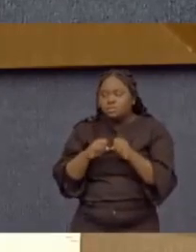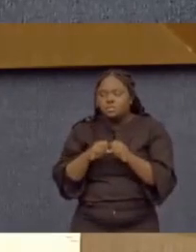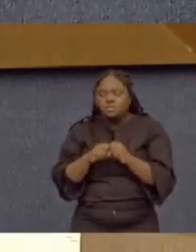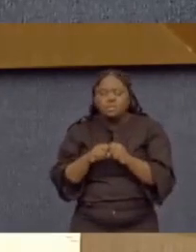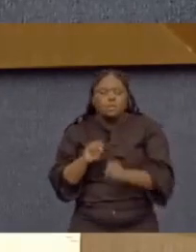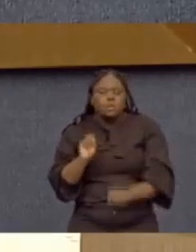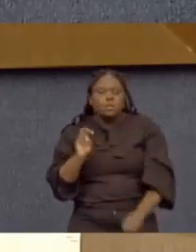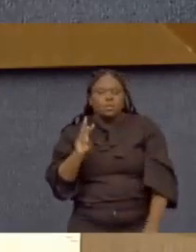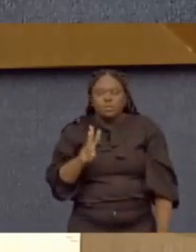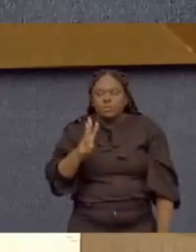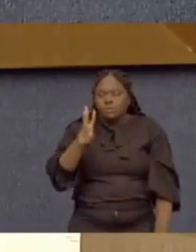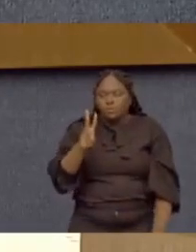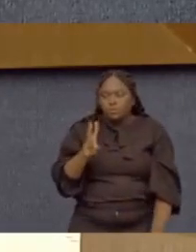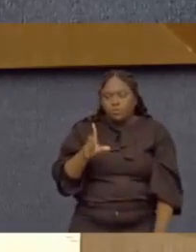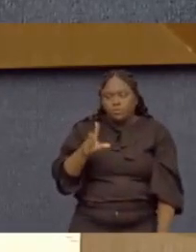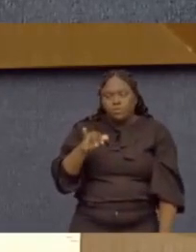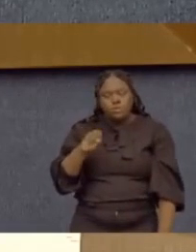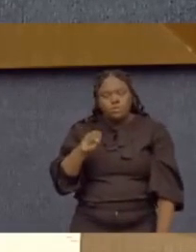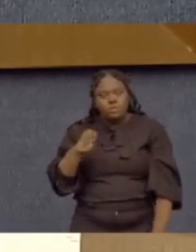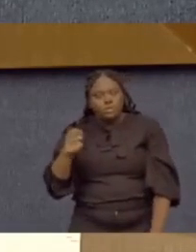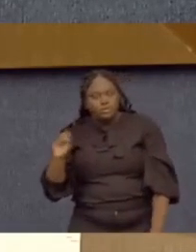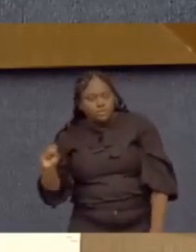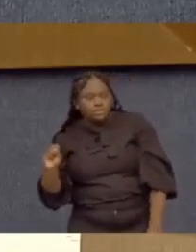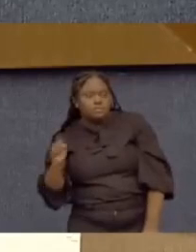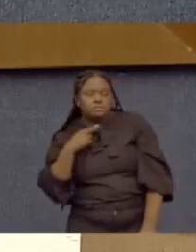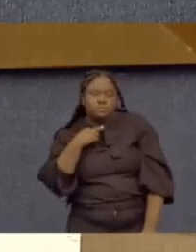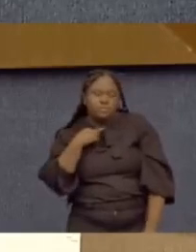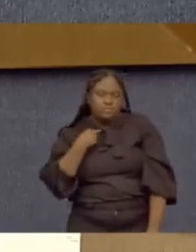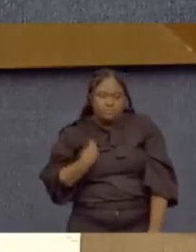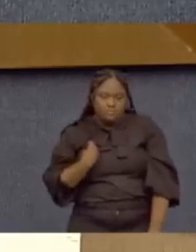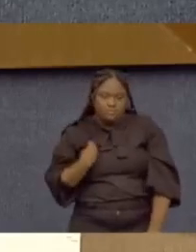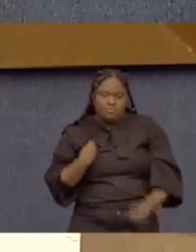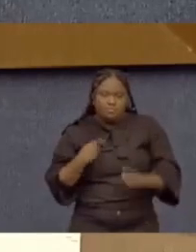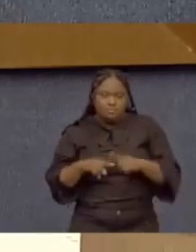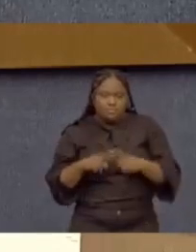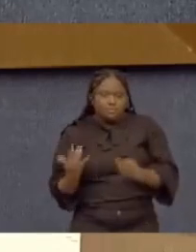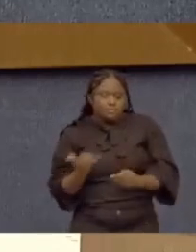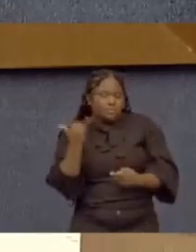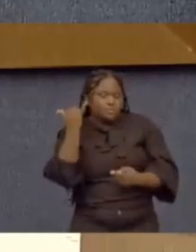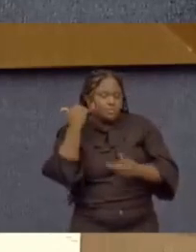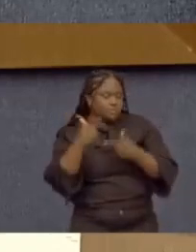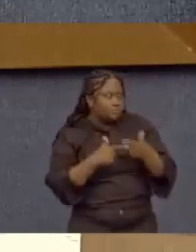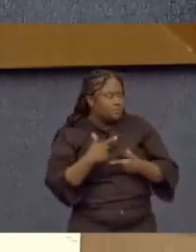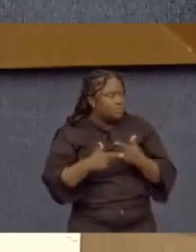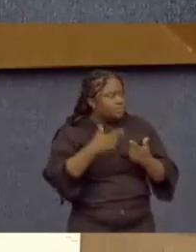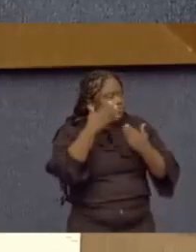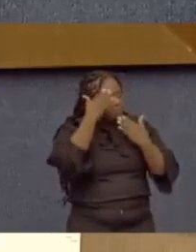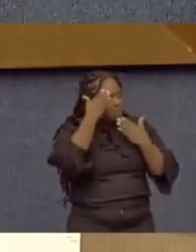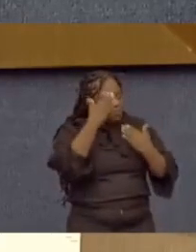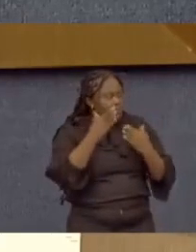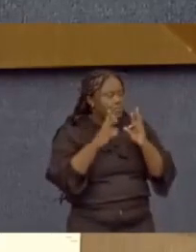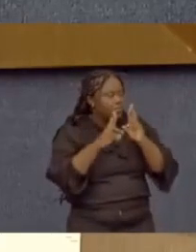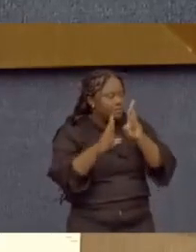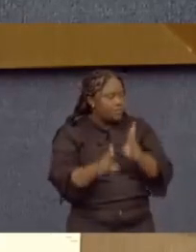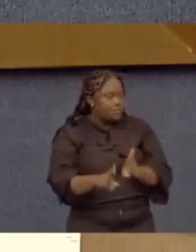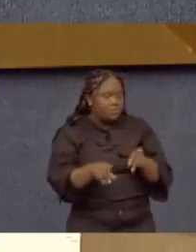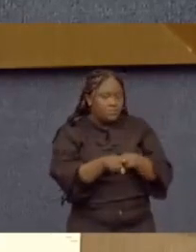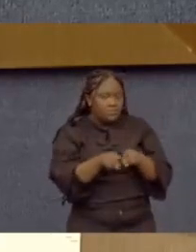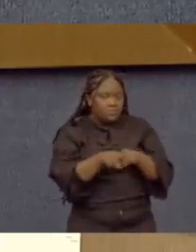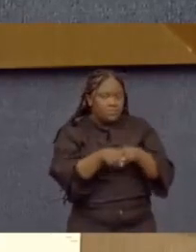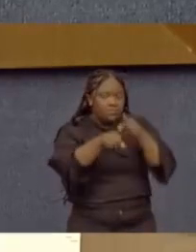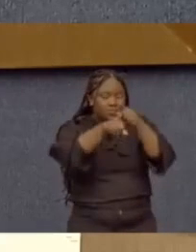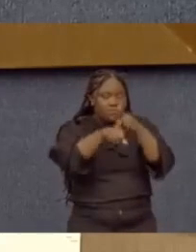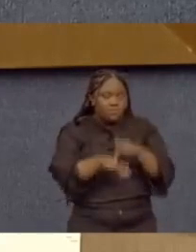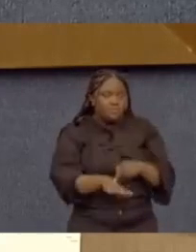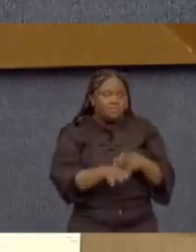pôde estar presente, mas que ele também é fundamental para os nossos trabalhos. Obrigado por representarem também nossa paróquia.